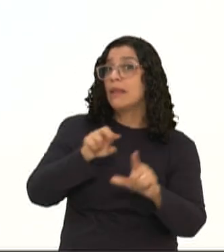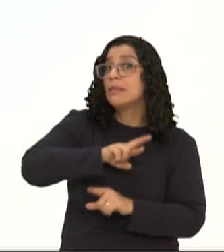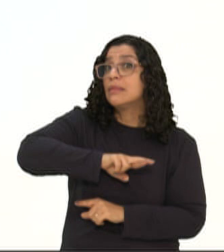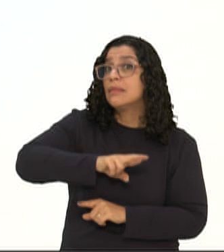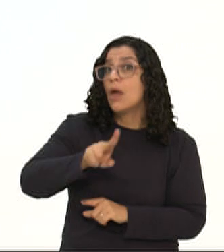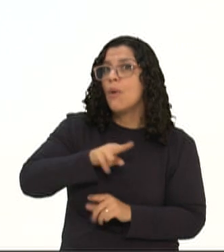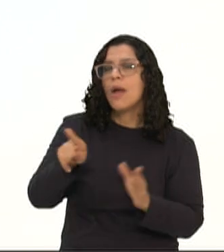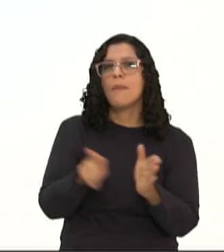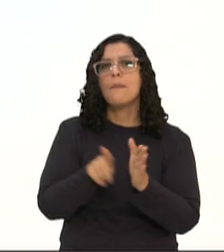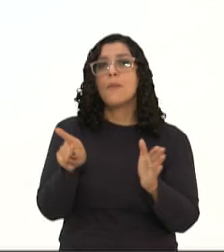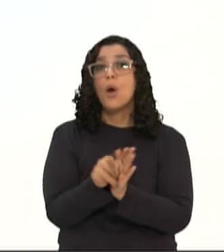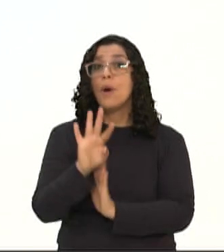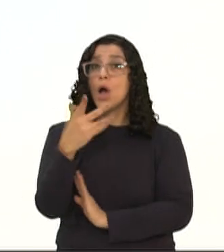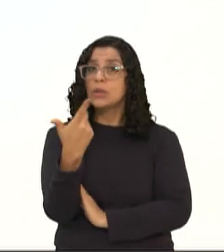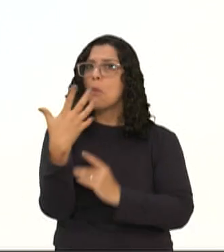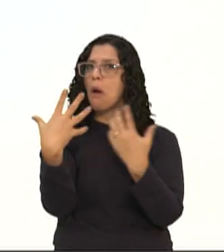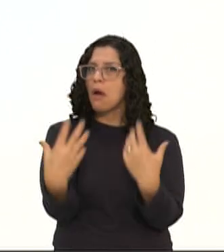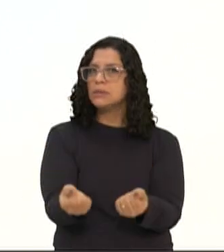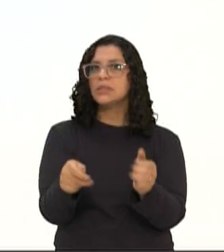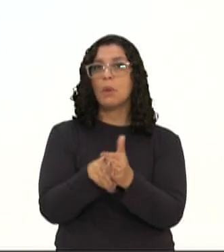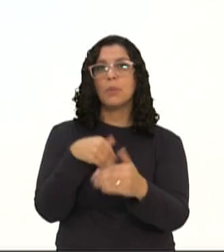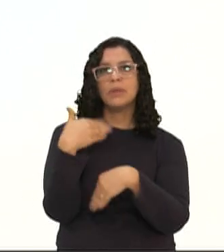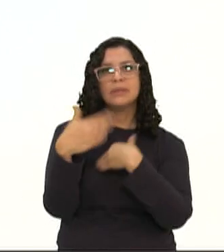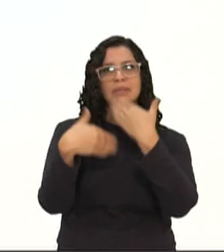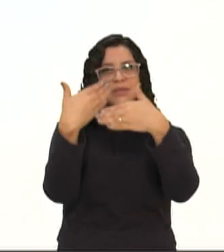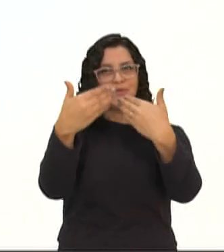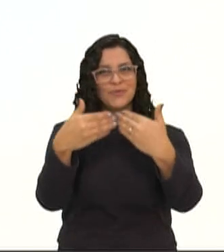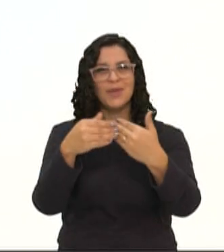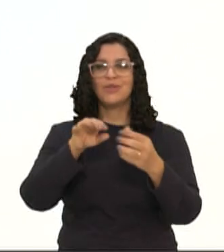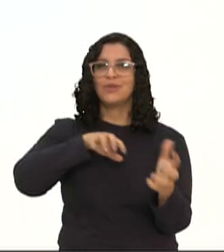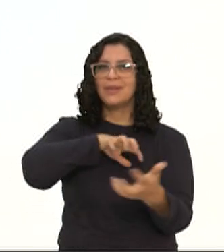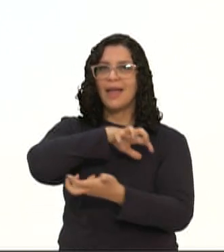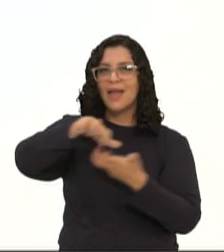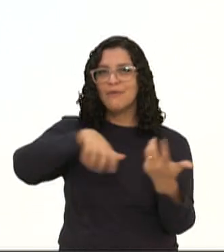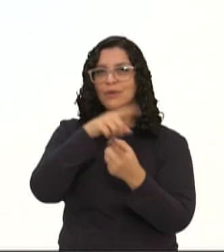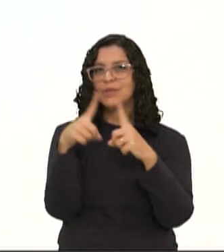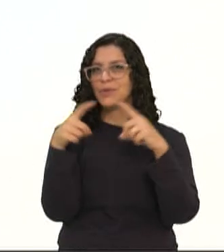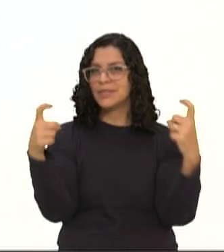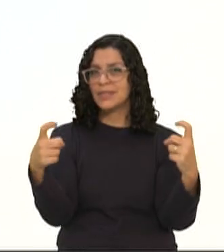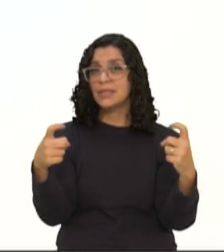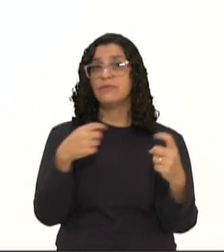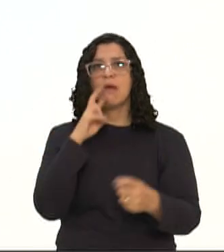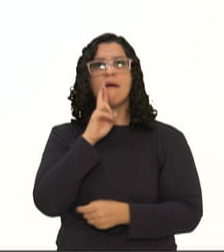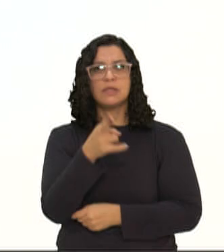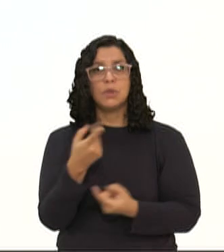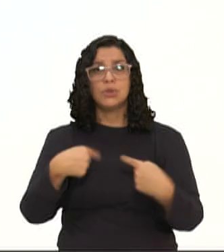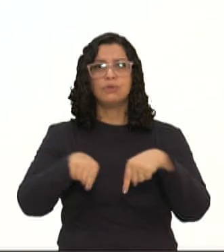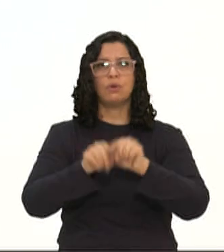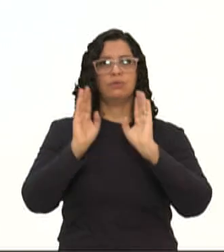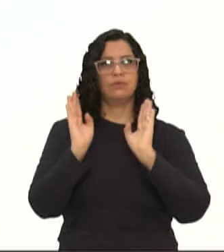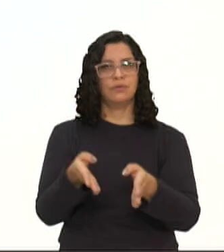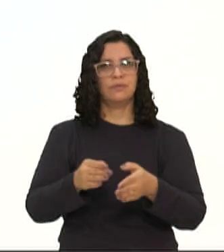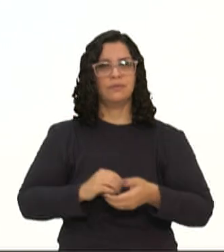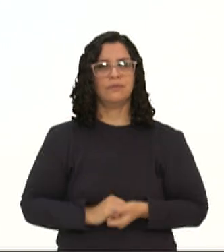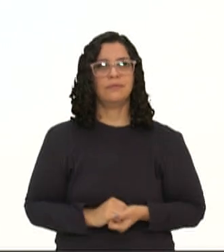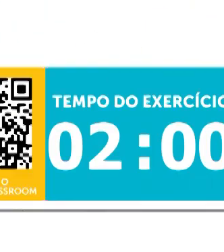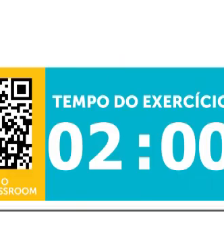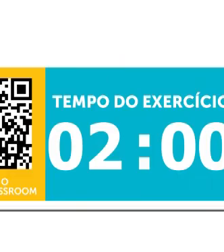apresenta um acontecimento que permitiria o desenvolvimento da Revolução Científica. Podem responder? Retorno já.